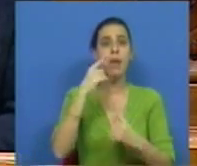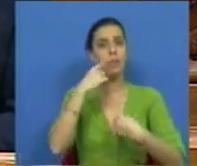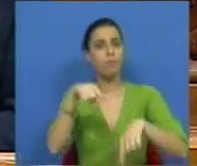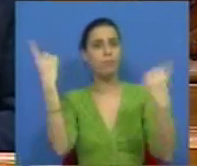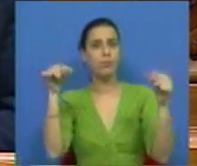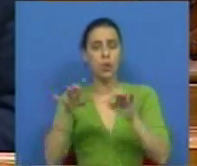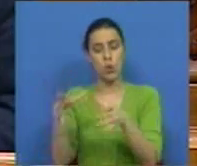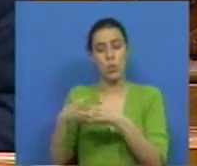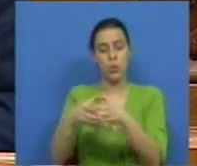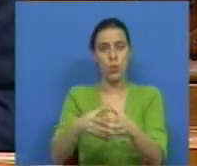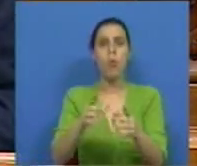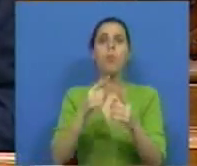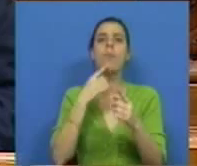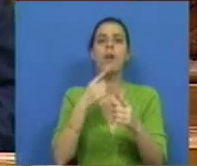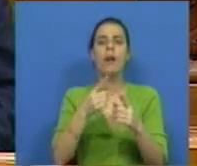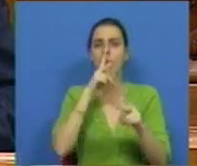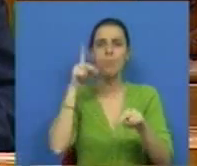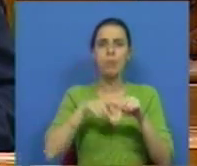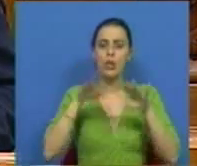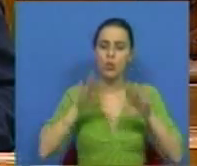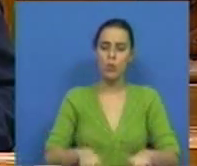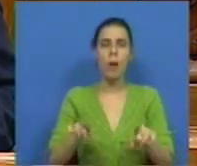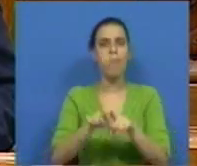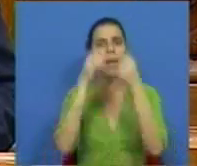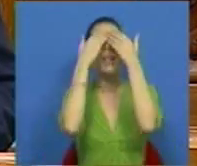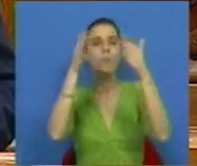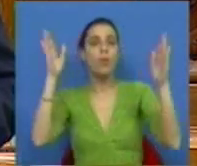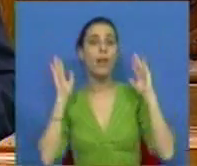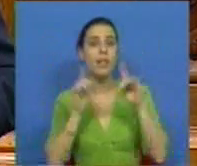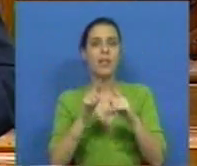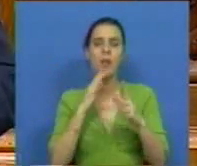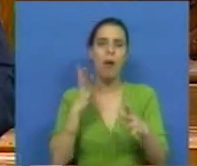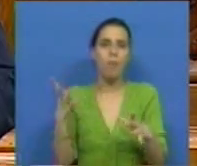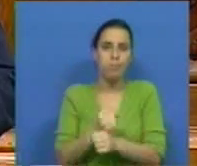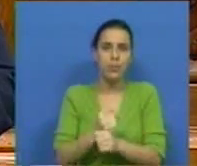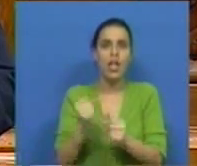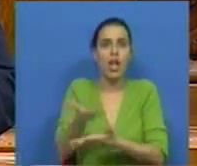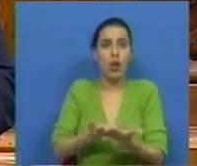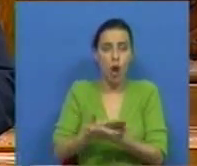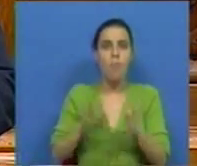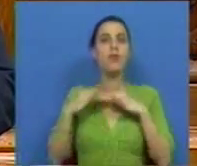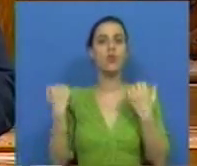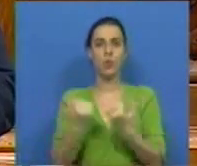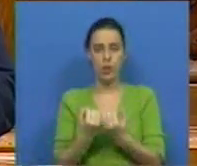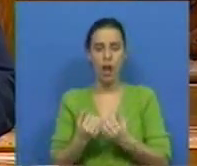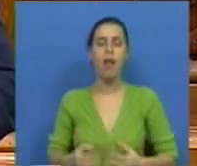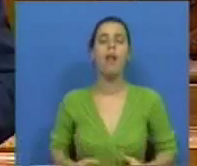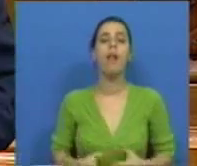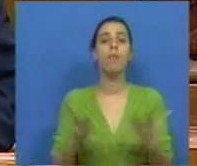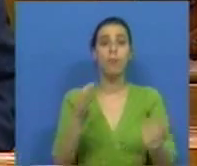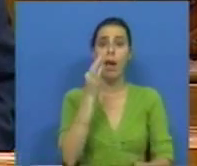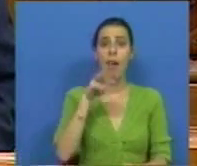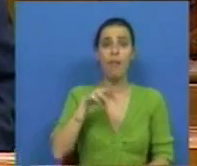traz é a de somar suspensão da democracia ao esmagamento económico e social.